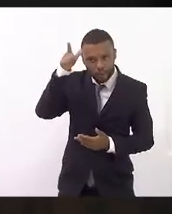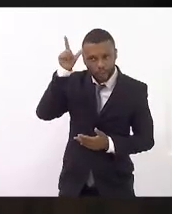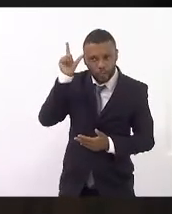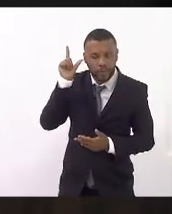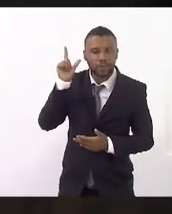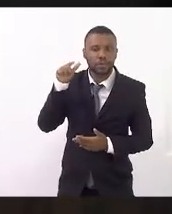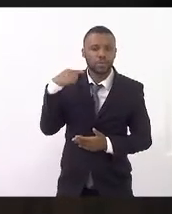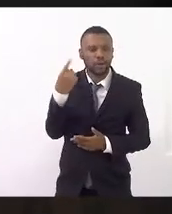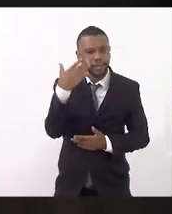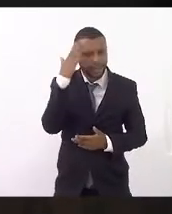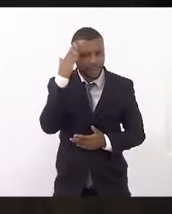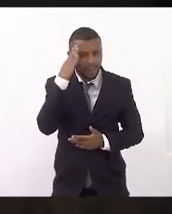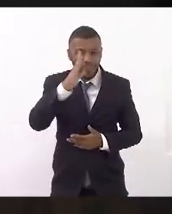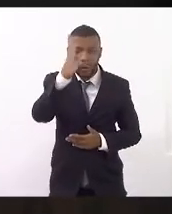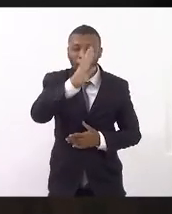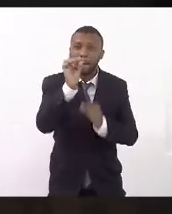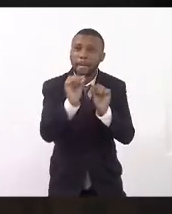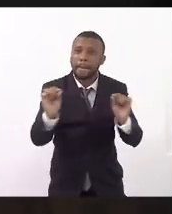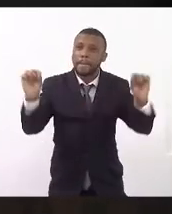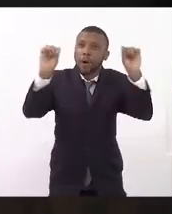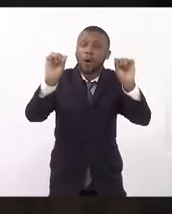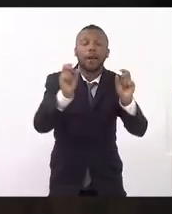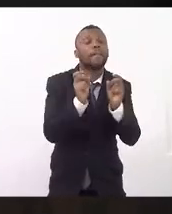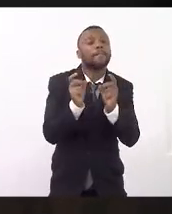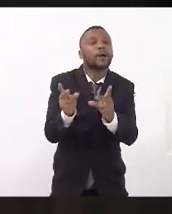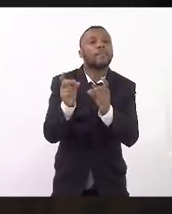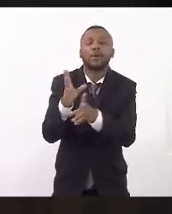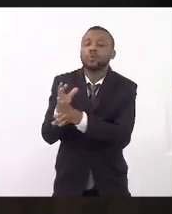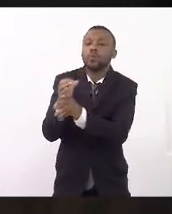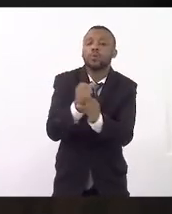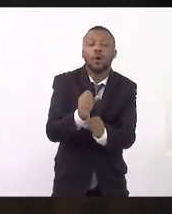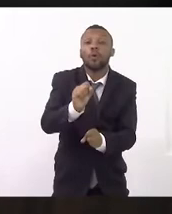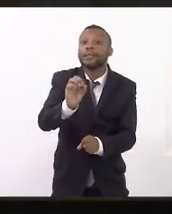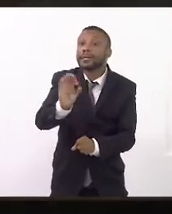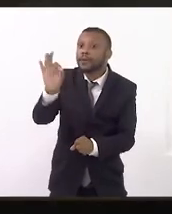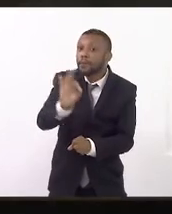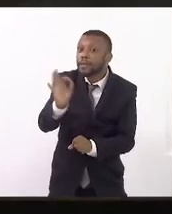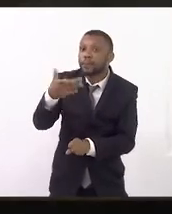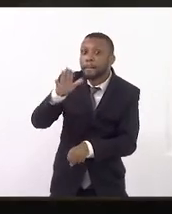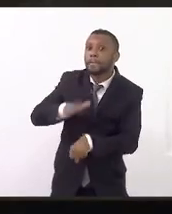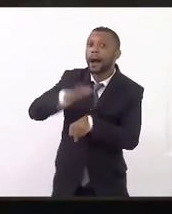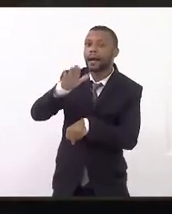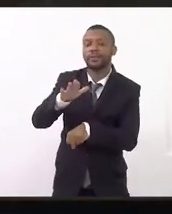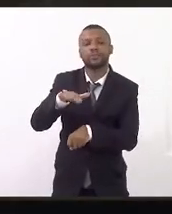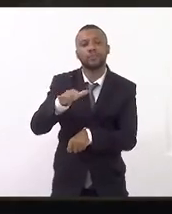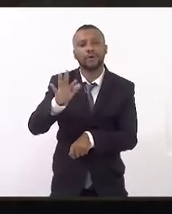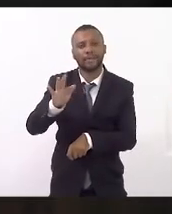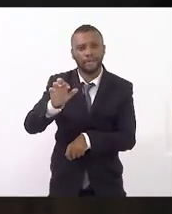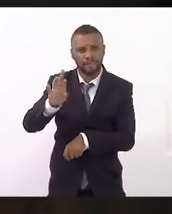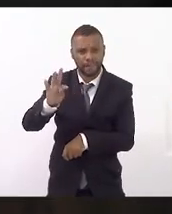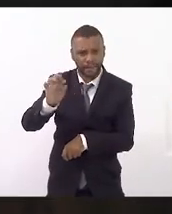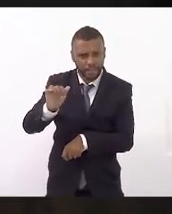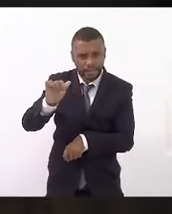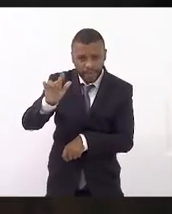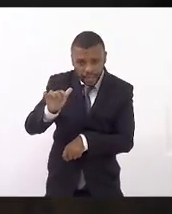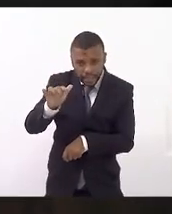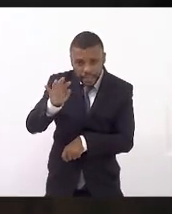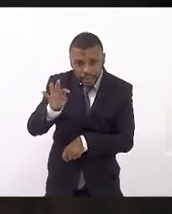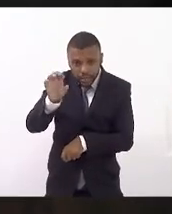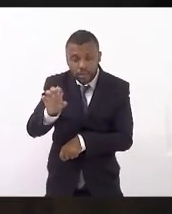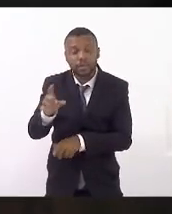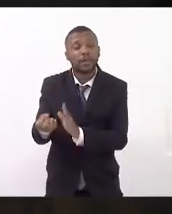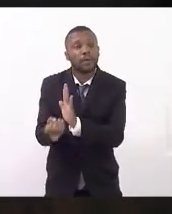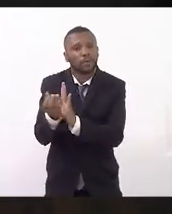como é sabido, o Brasil importa mais de 80% dos fertilizantes utilizados na produção de grãos,